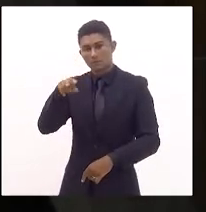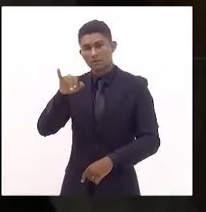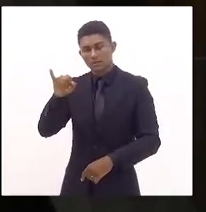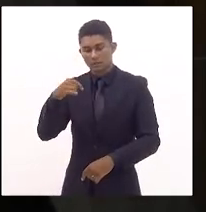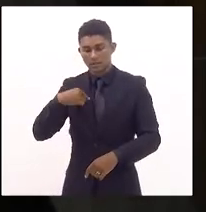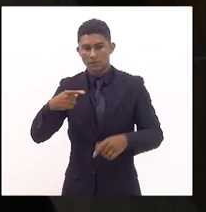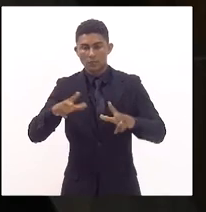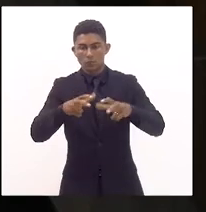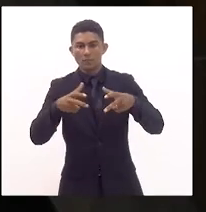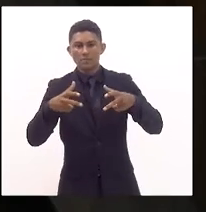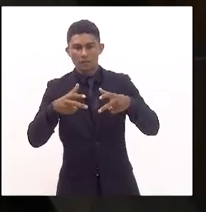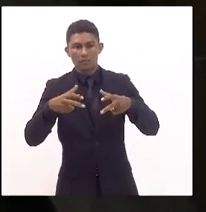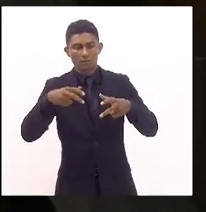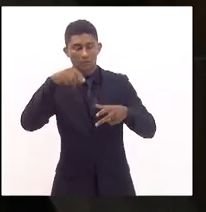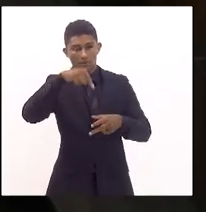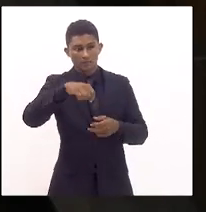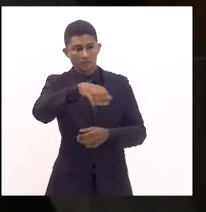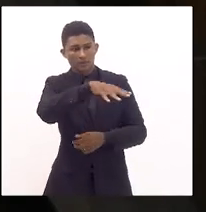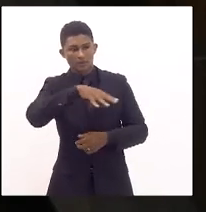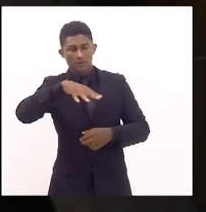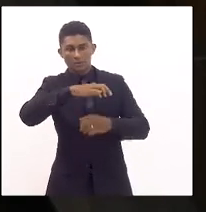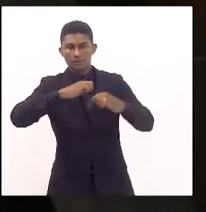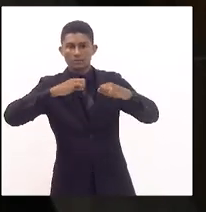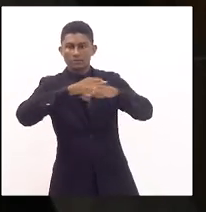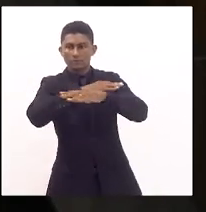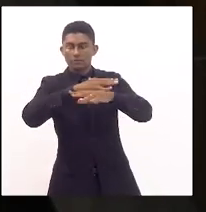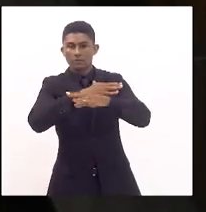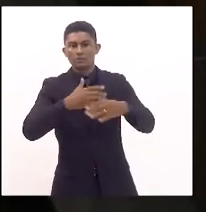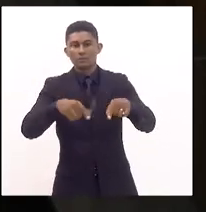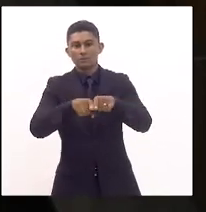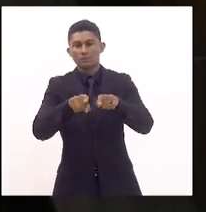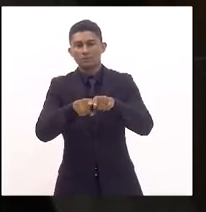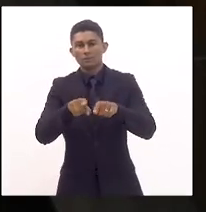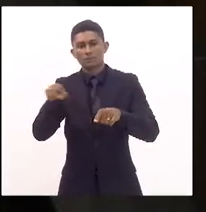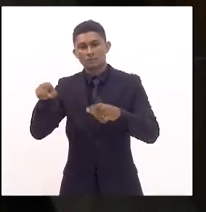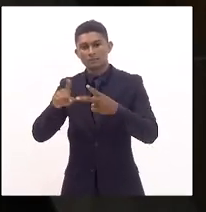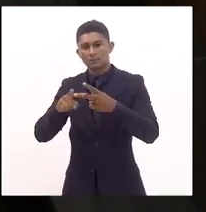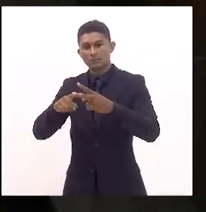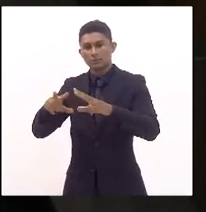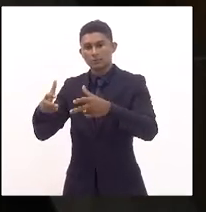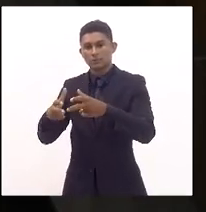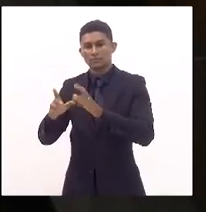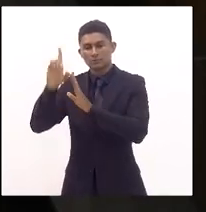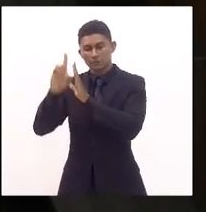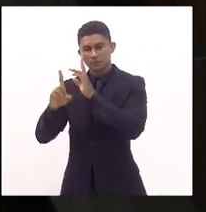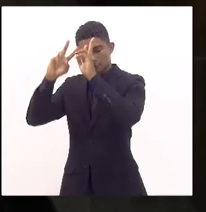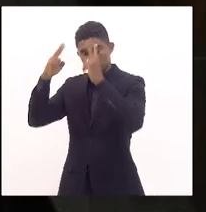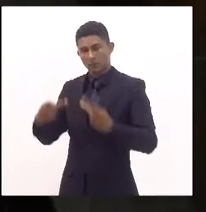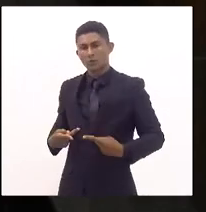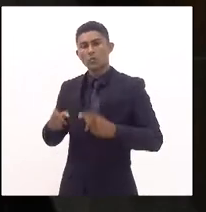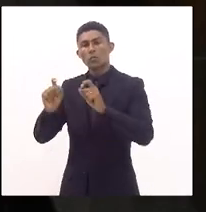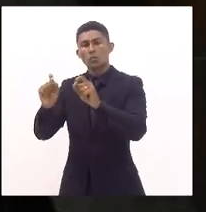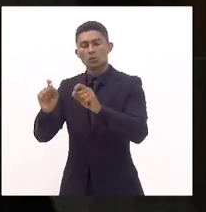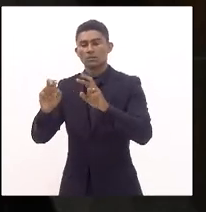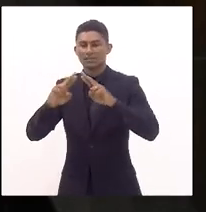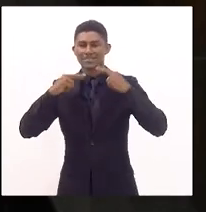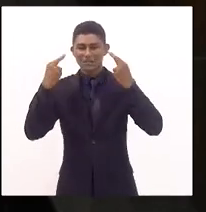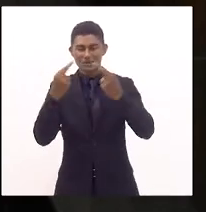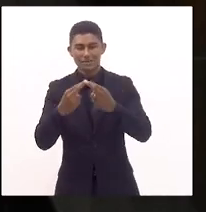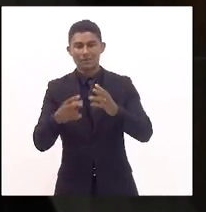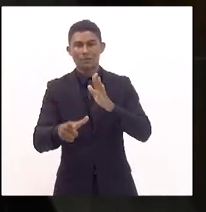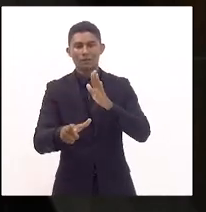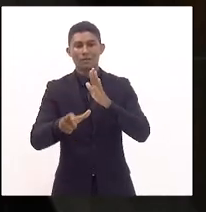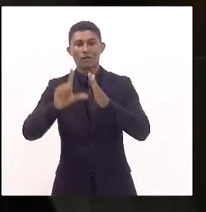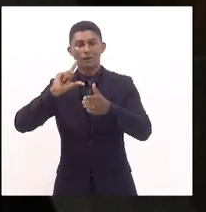Região Metropolitana e a deputada Dani Monteiro pela Comissão de Direitos Humanos, um desdobramento da audiência pública que realizamos